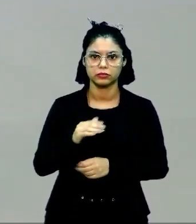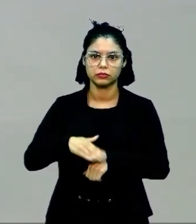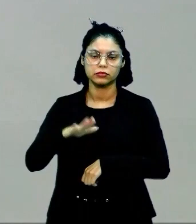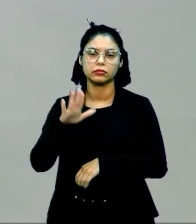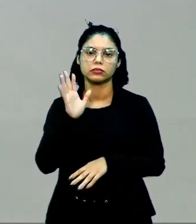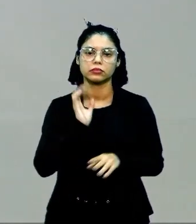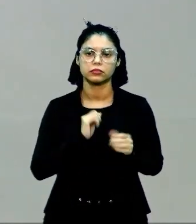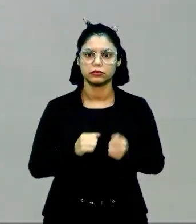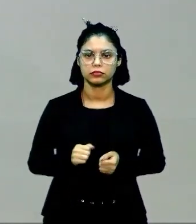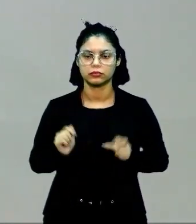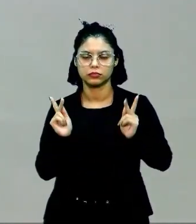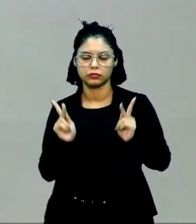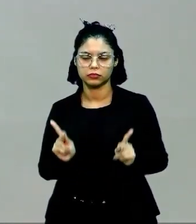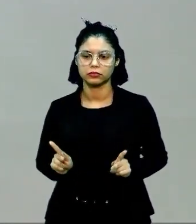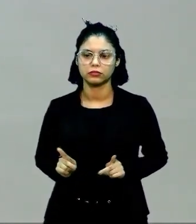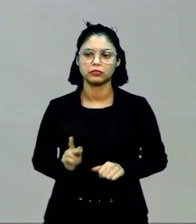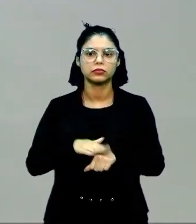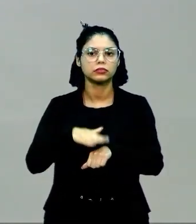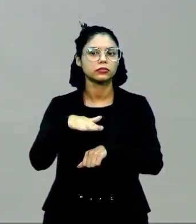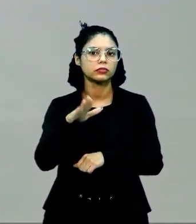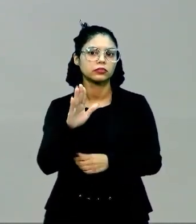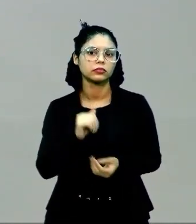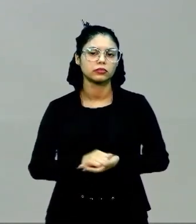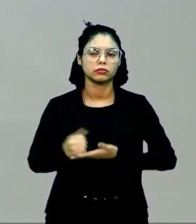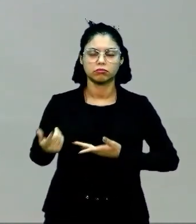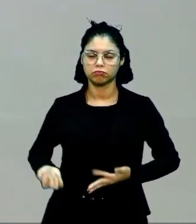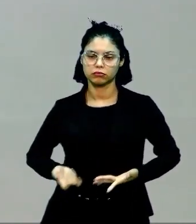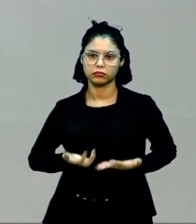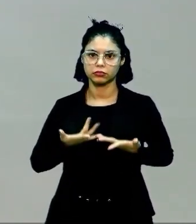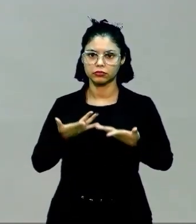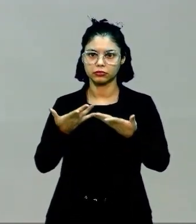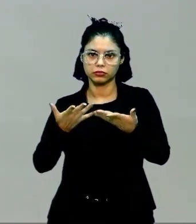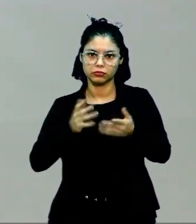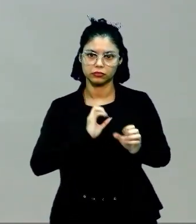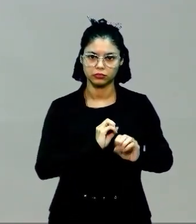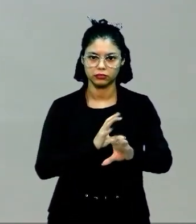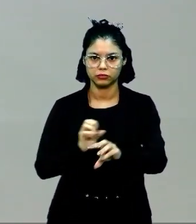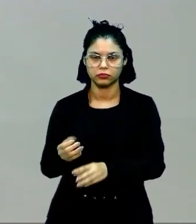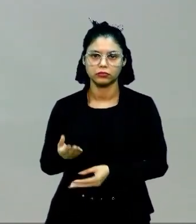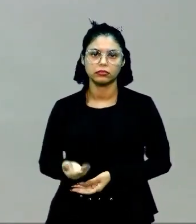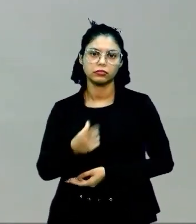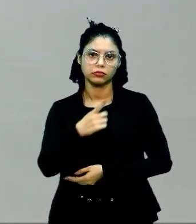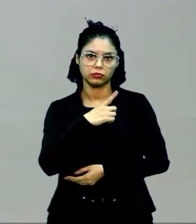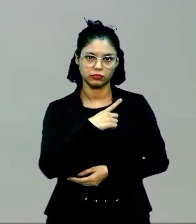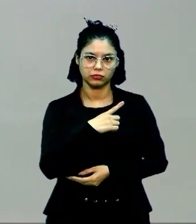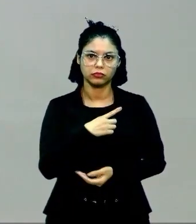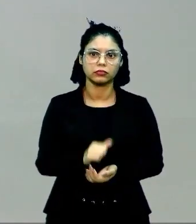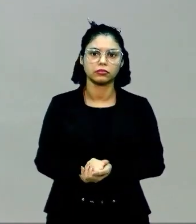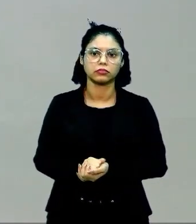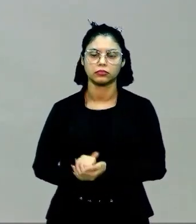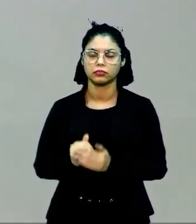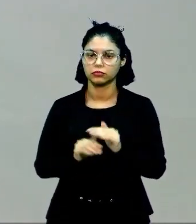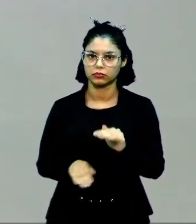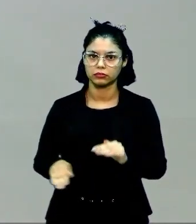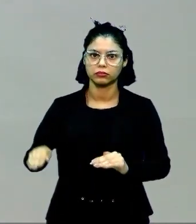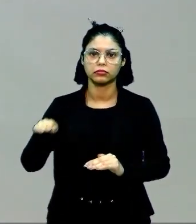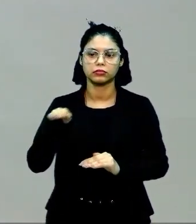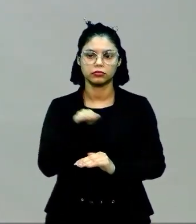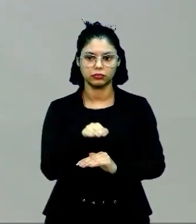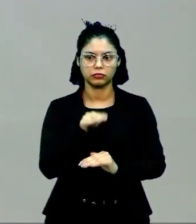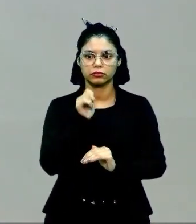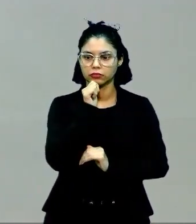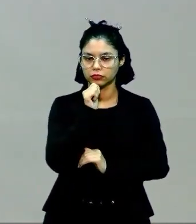mais educado, eu me sinto mais endinheirado, a educação que eu recebi é muito superior,